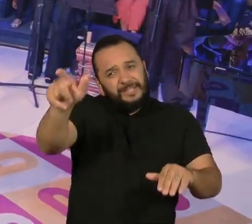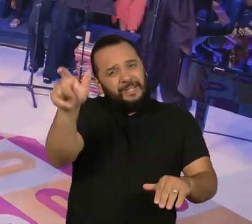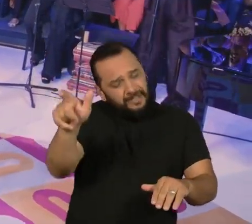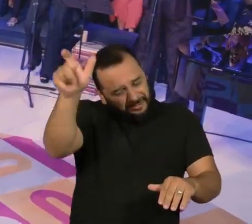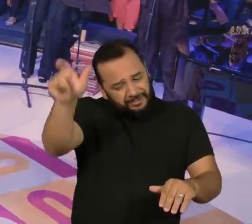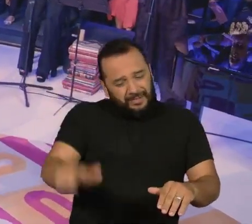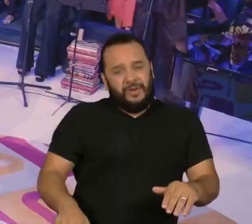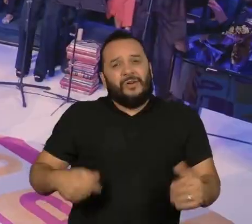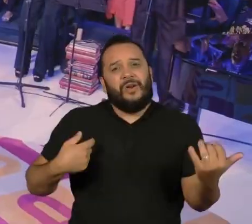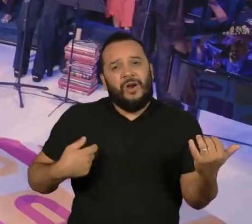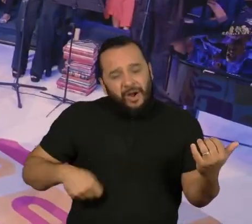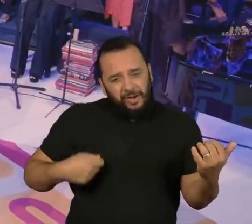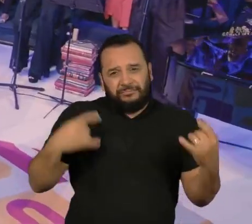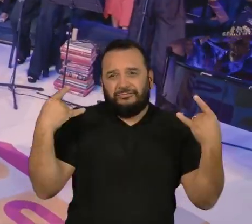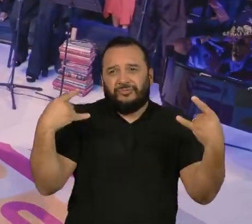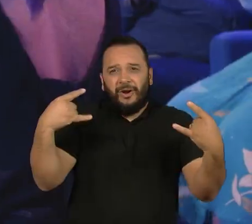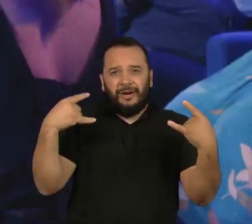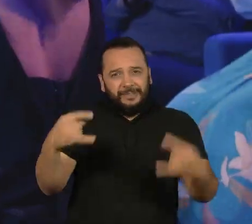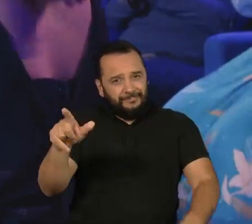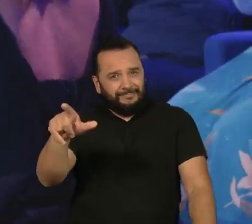will rock you.